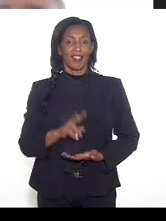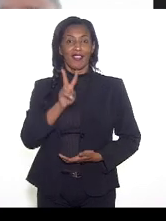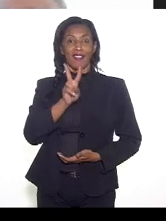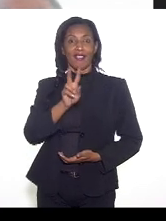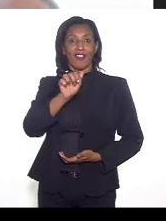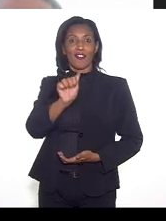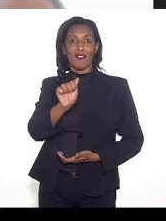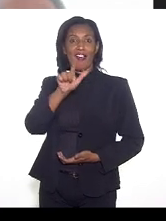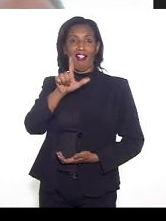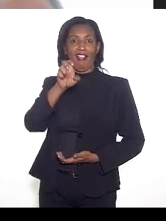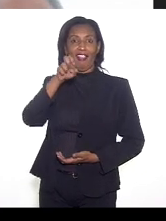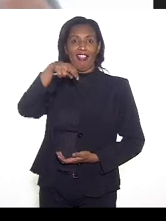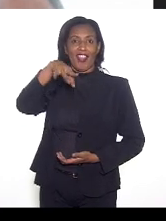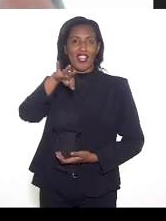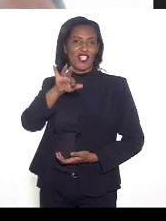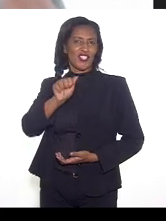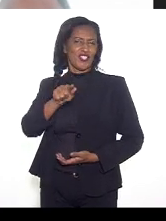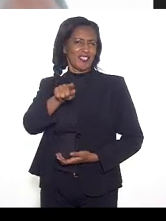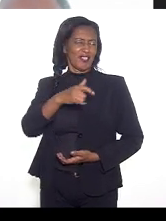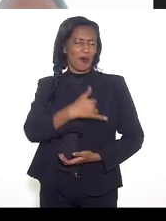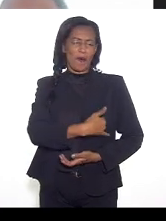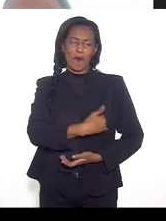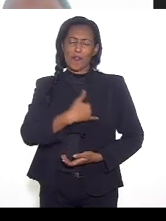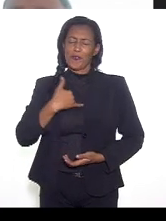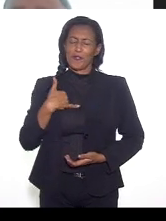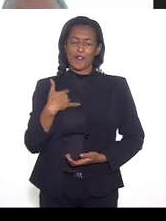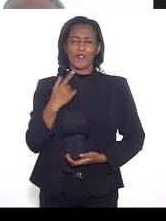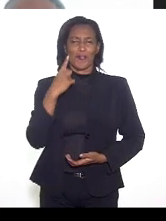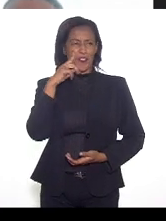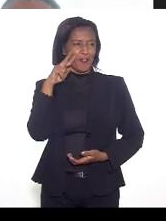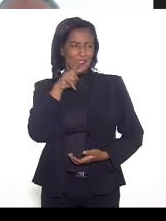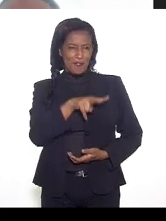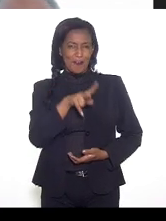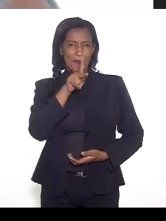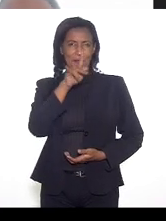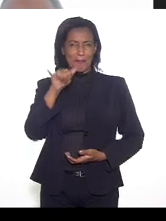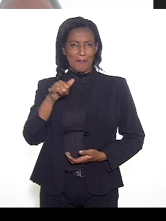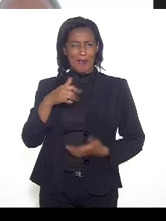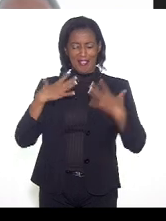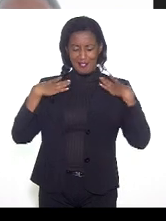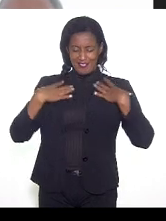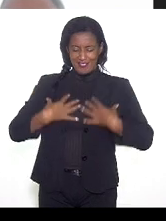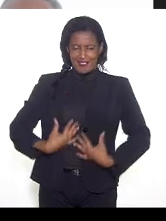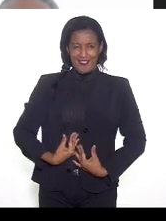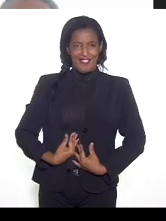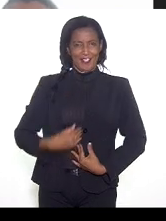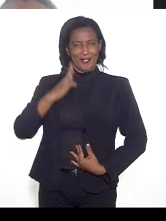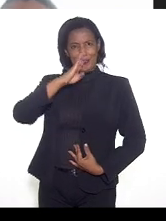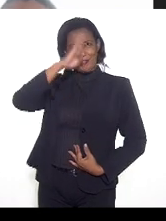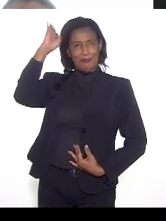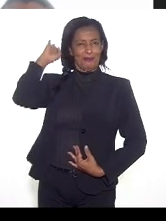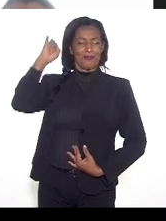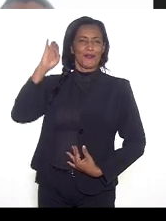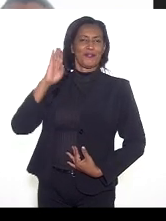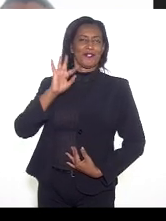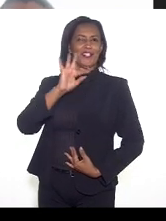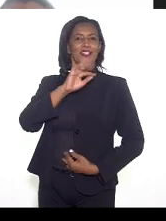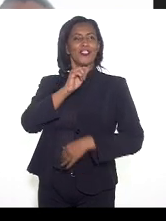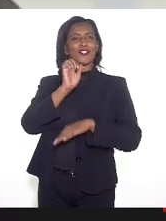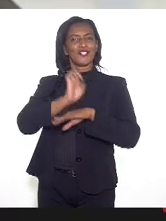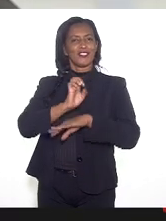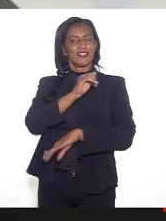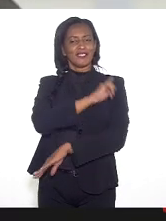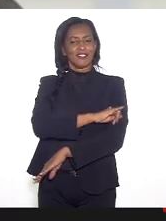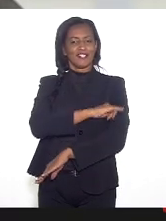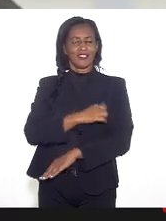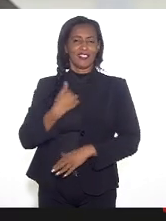Valentina. Valentina, que terá muito orgulho de ver o pai na corporação vestido a farda do nosso Corpo de Bombeiros Militar do Estado do Rio de Janeiro.